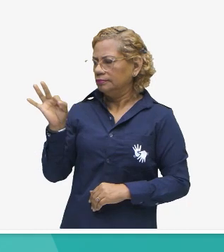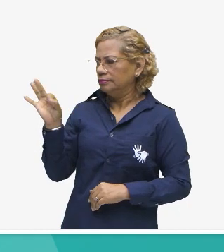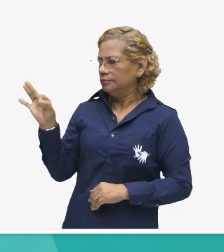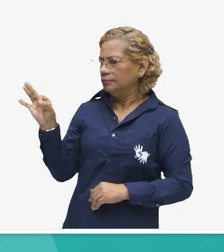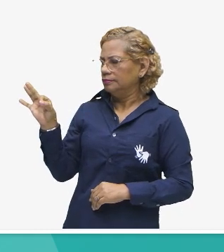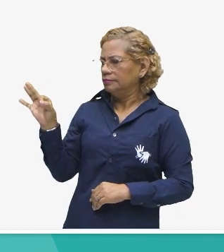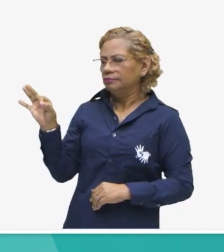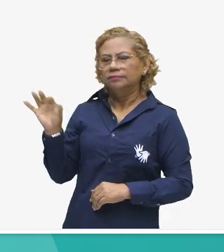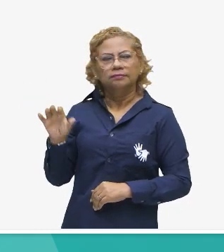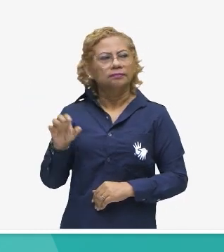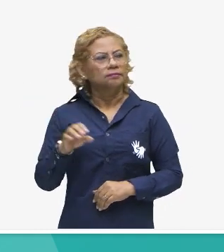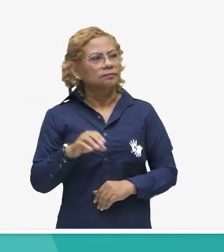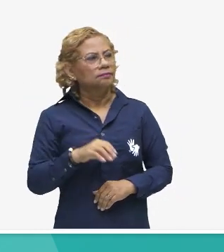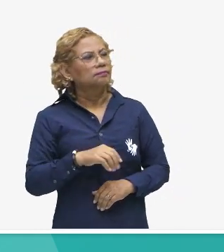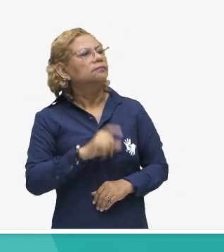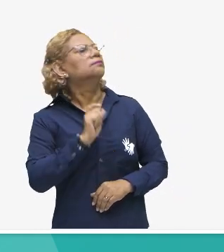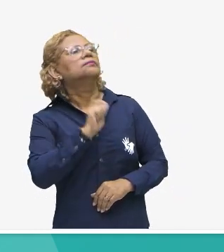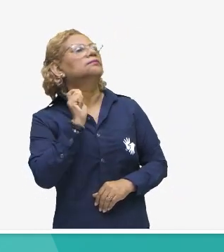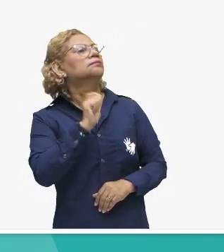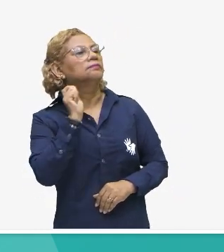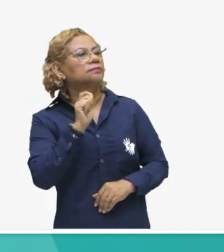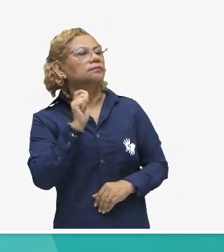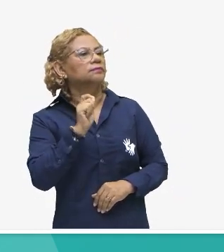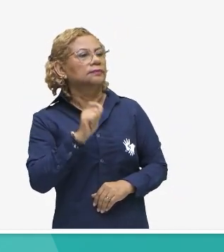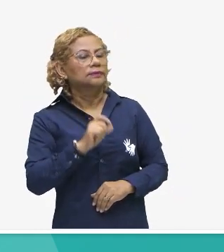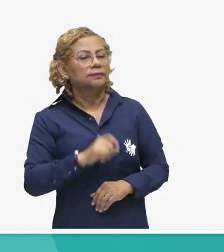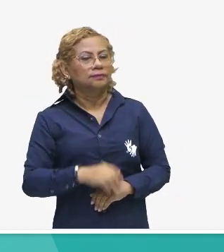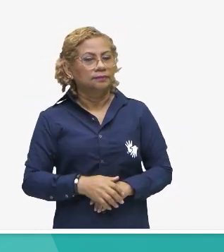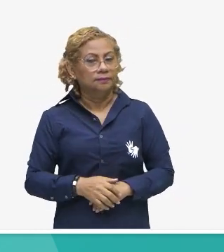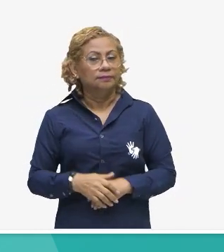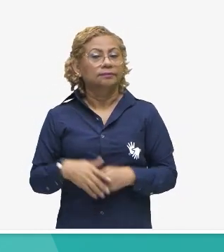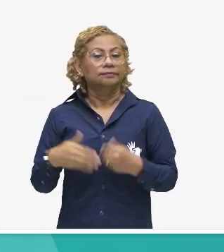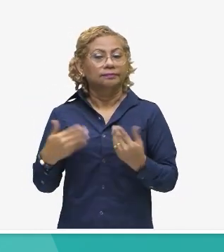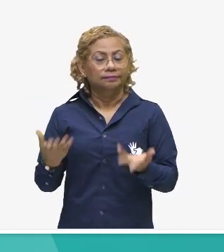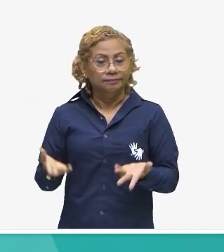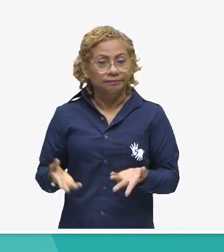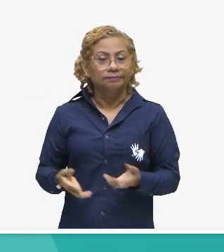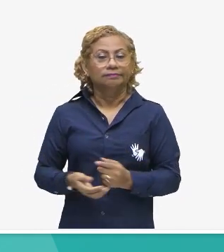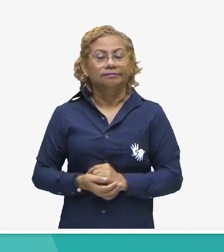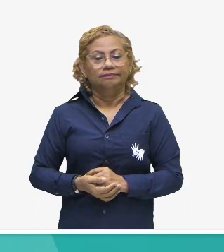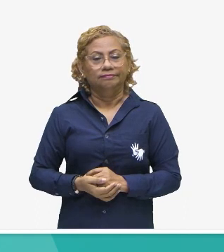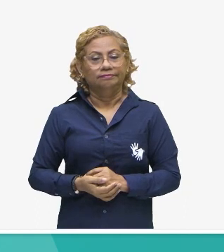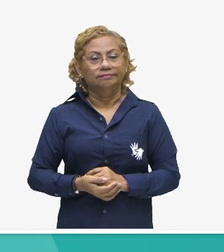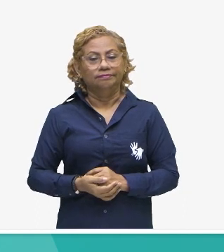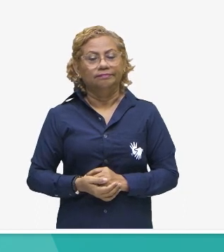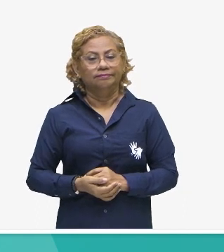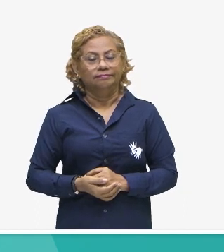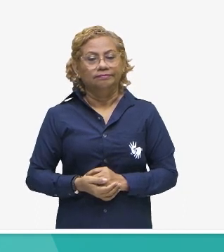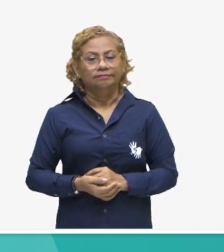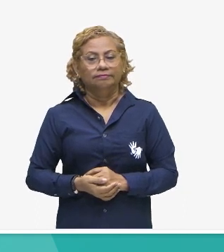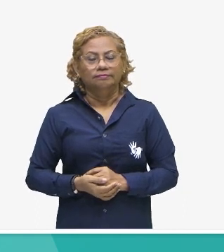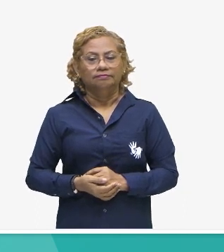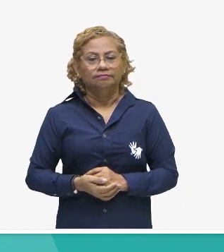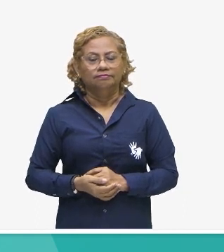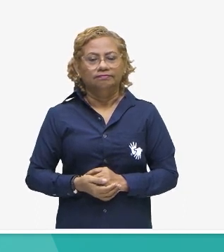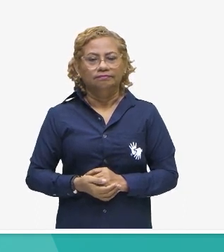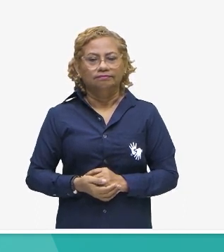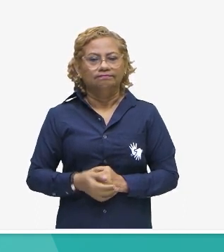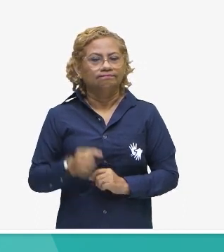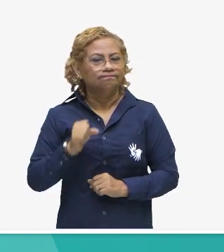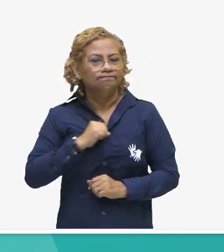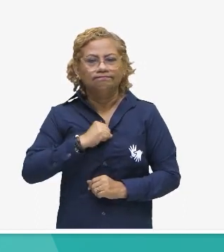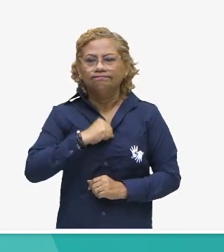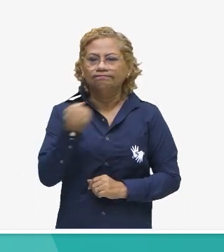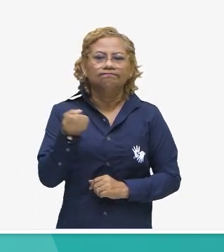que aconteceu no passado, diz: olhei para aquele estúpido morrendo de ódio, ele me deu outro safanão e